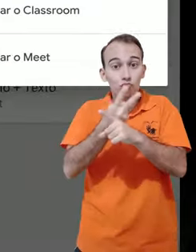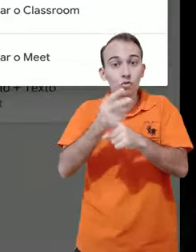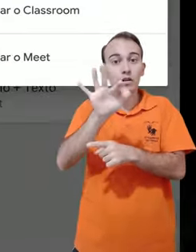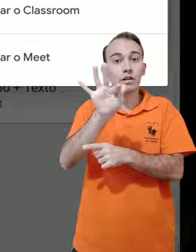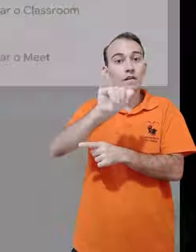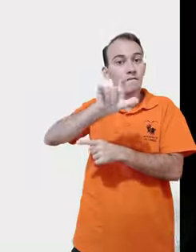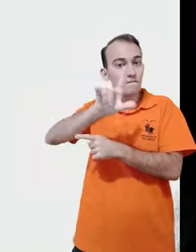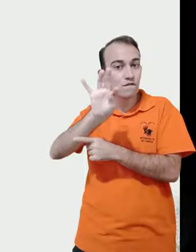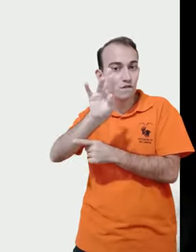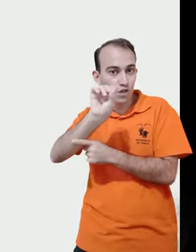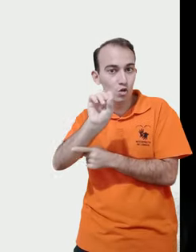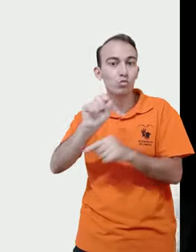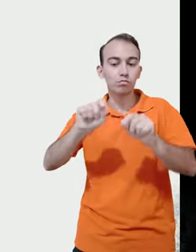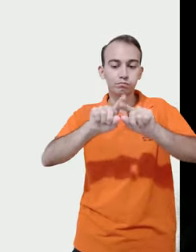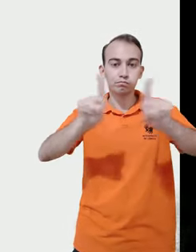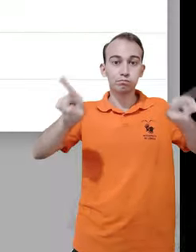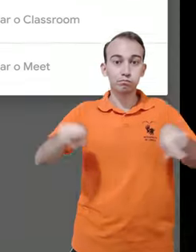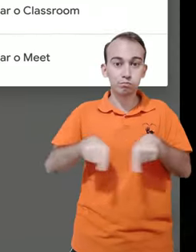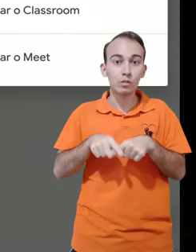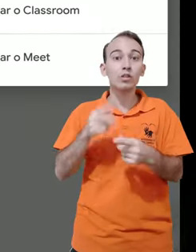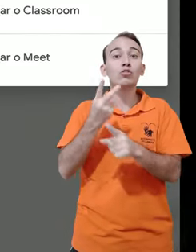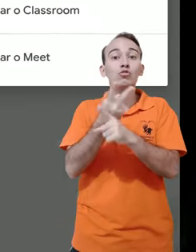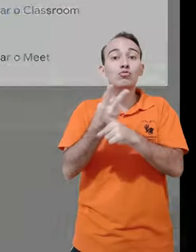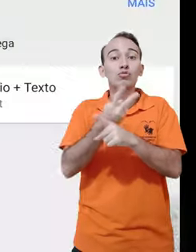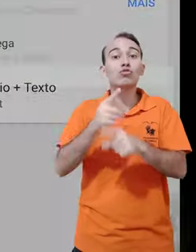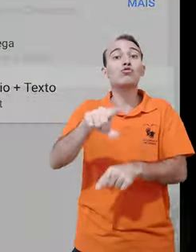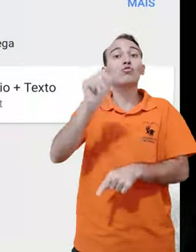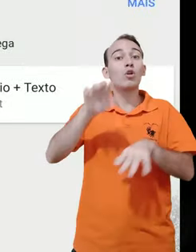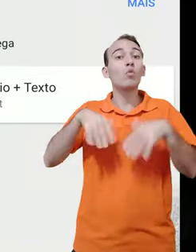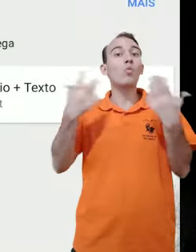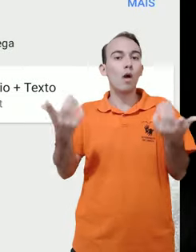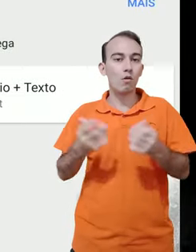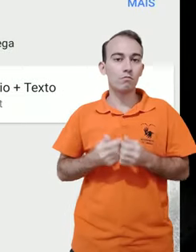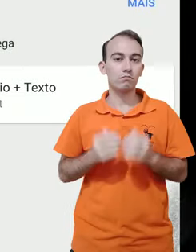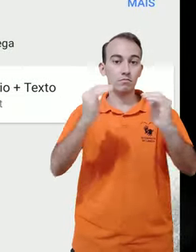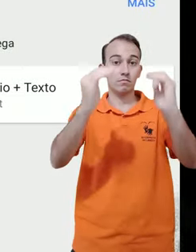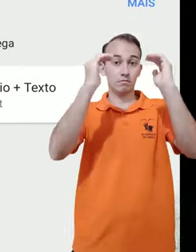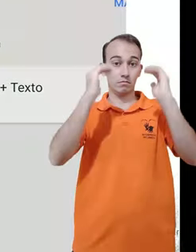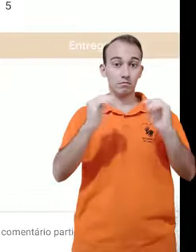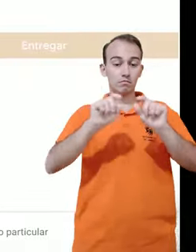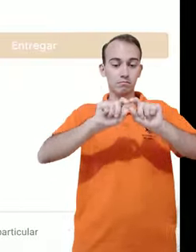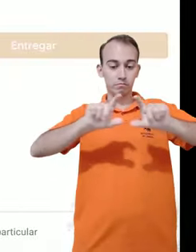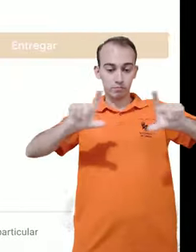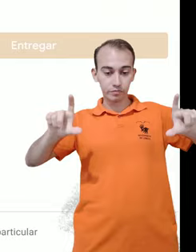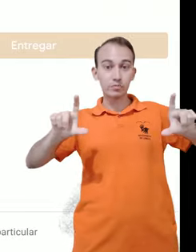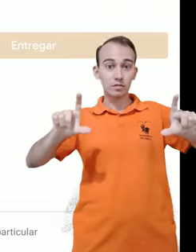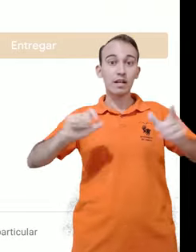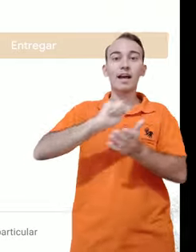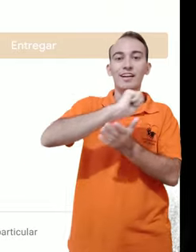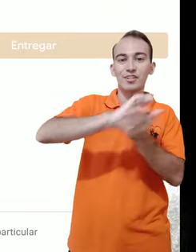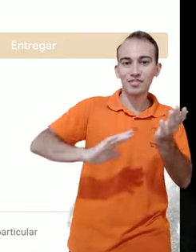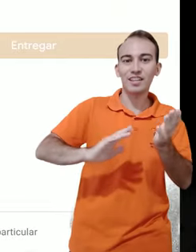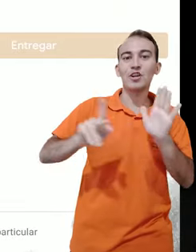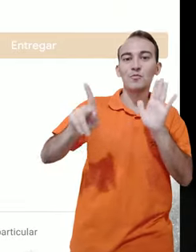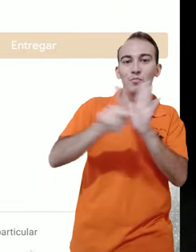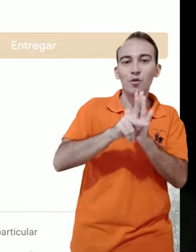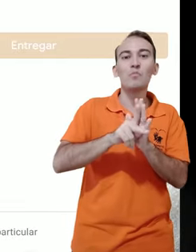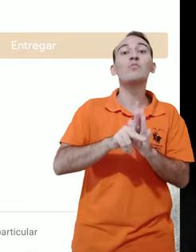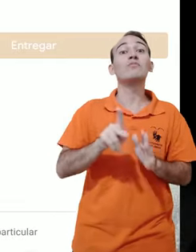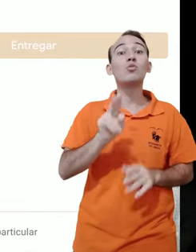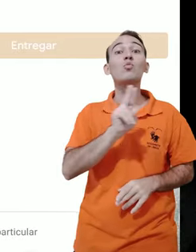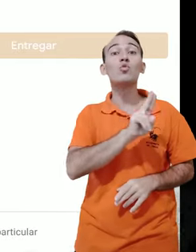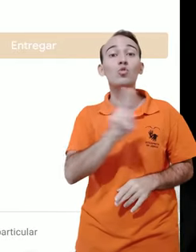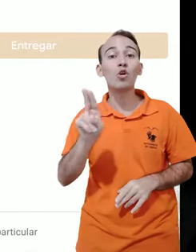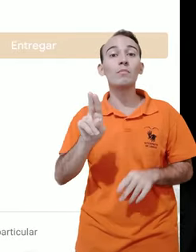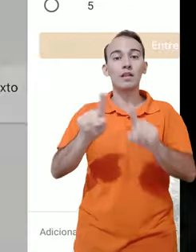selecionando a turma desejada ao clicar na atividade você é direcionada para a atividade em si abaixo do nome da atividade está o nome da